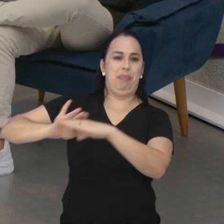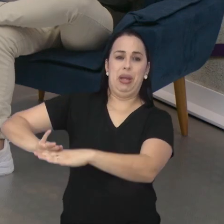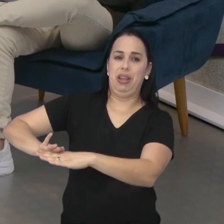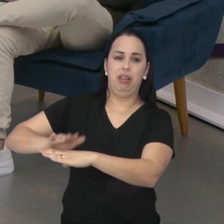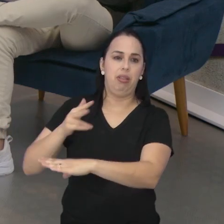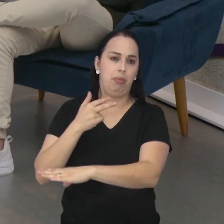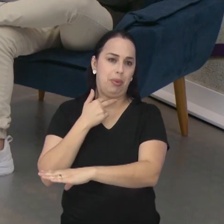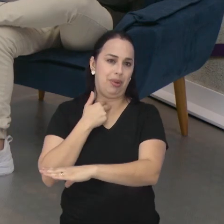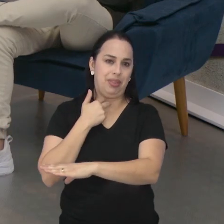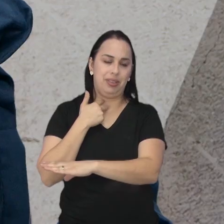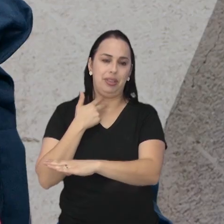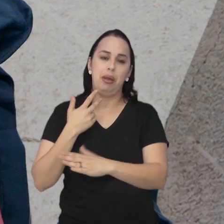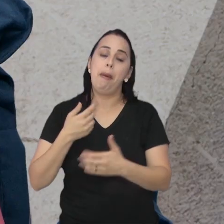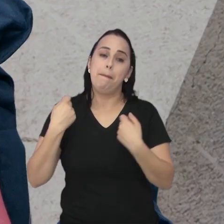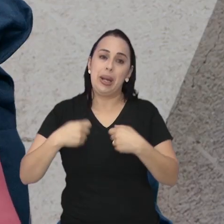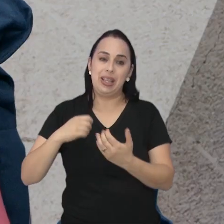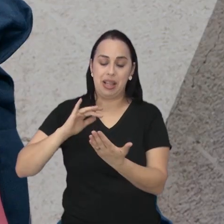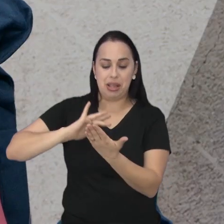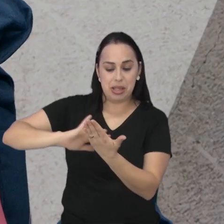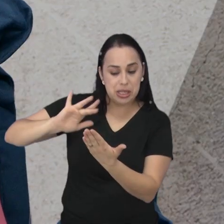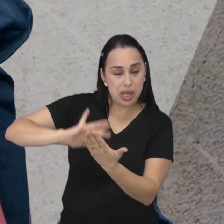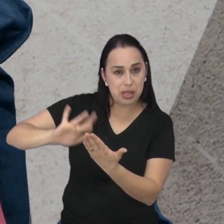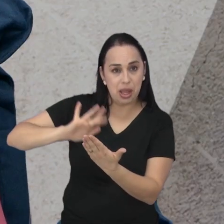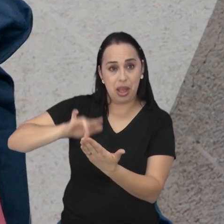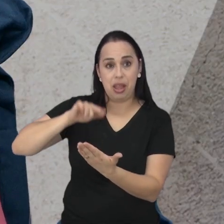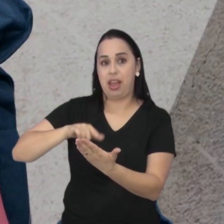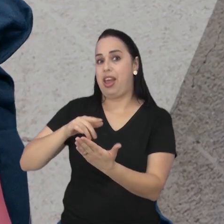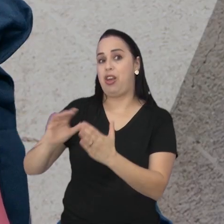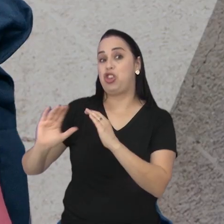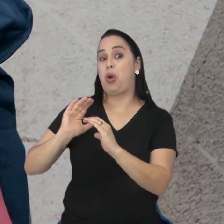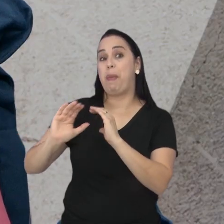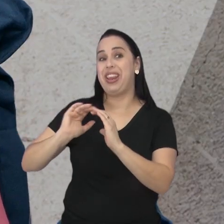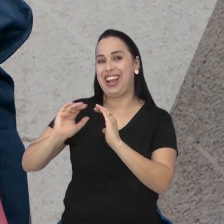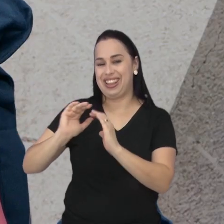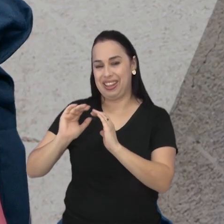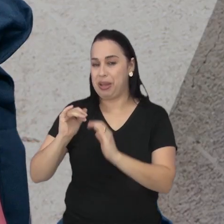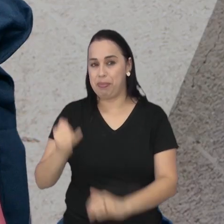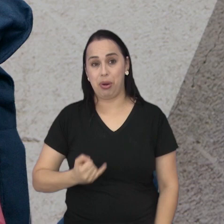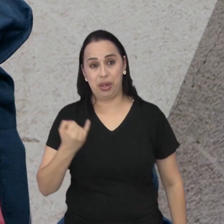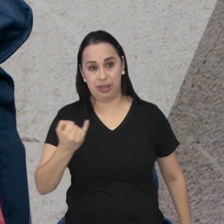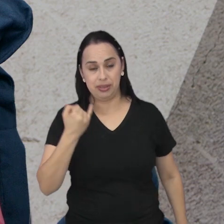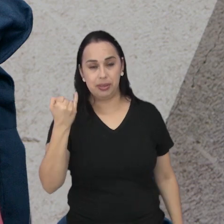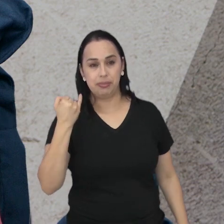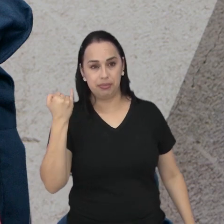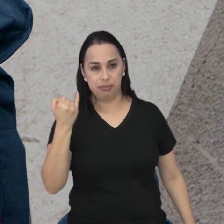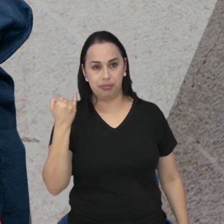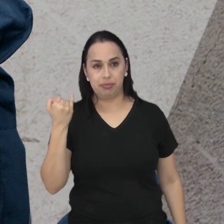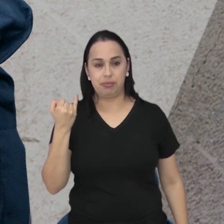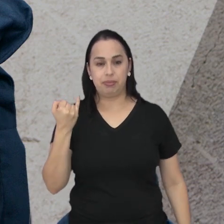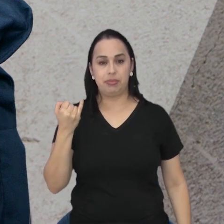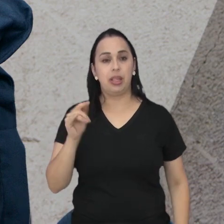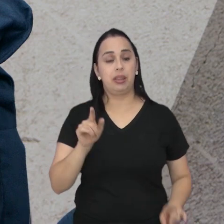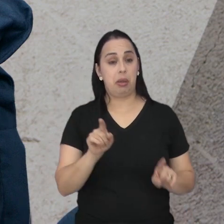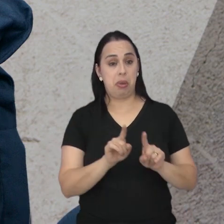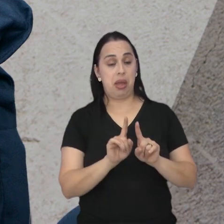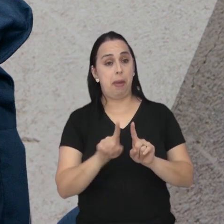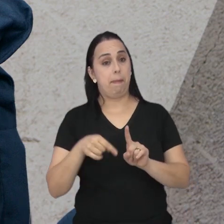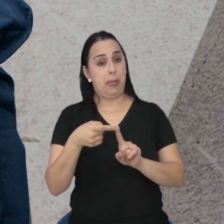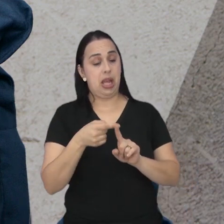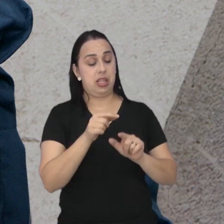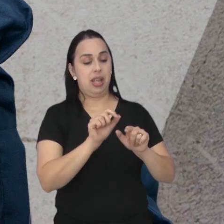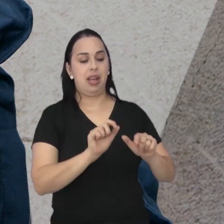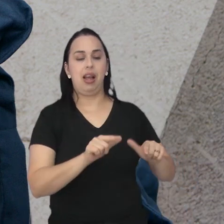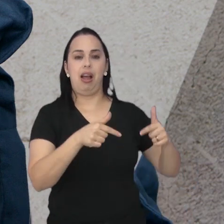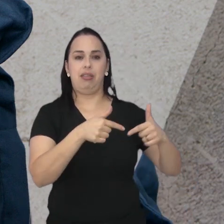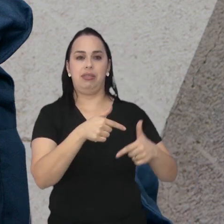hoje, né? Isso aí a gente precisa utilizar, é um meio muito importante. E quanto à ação